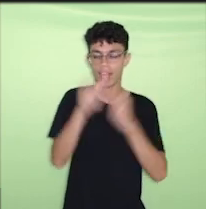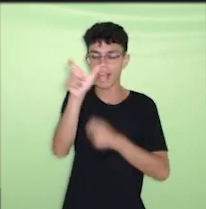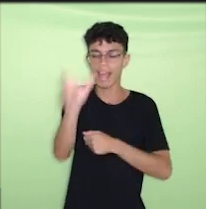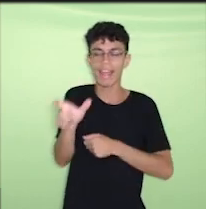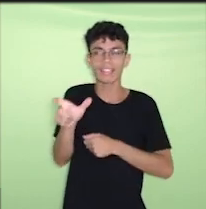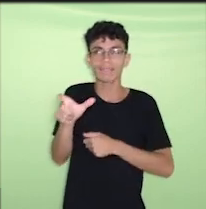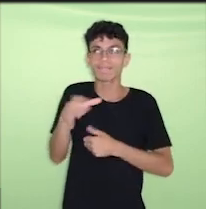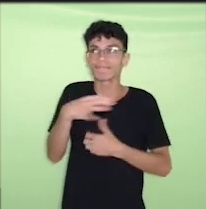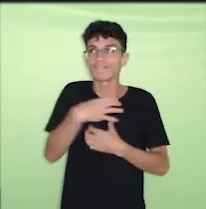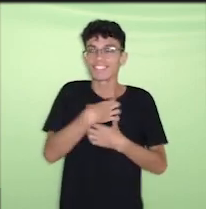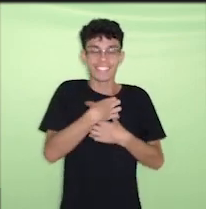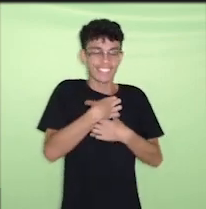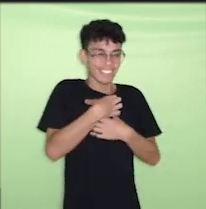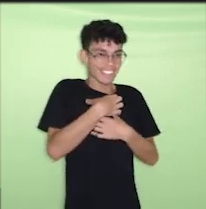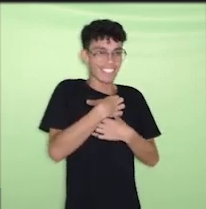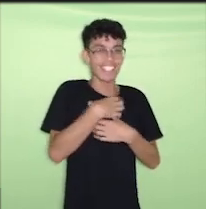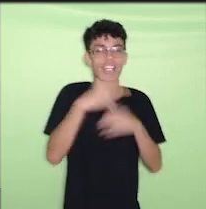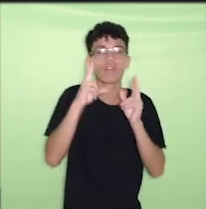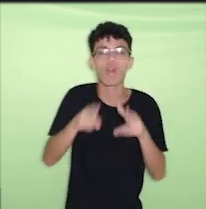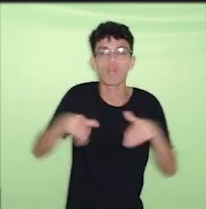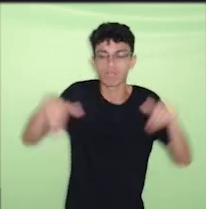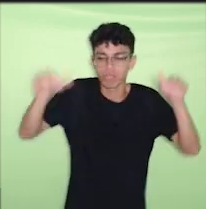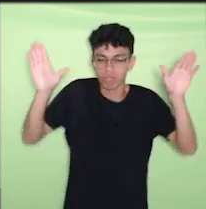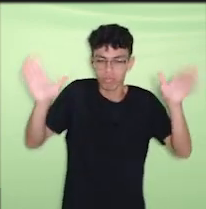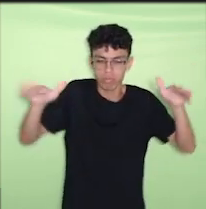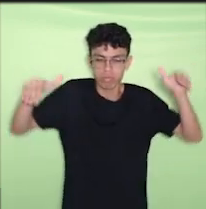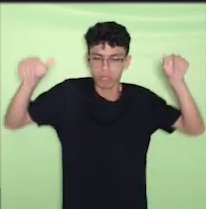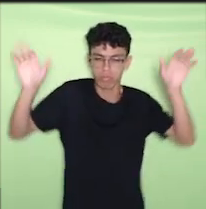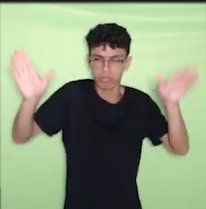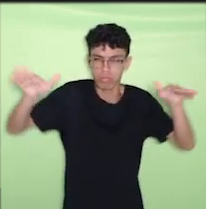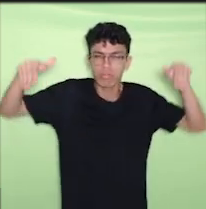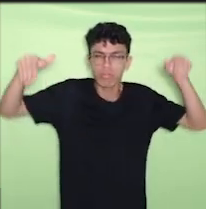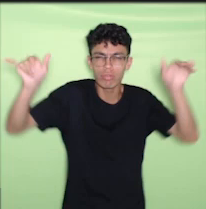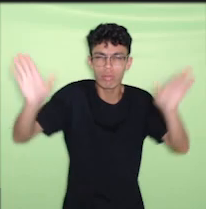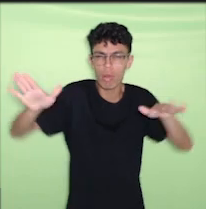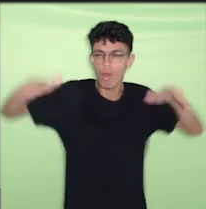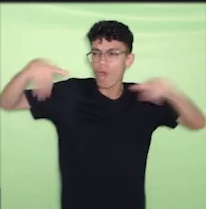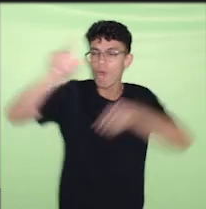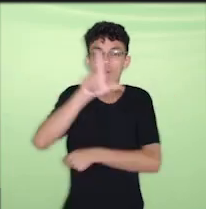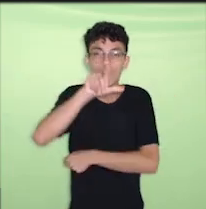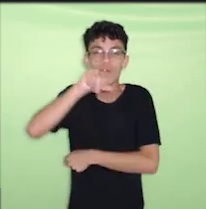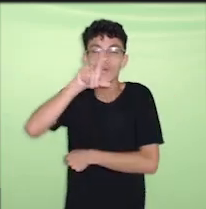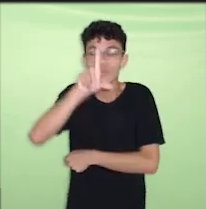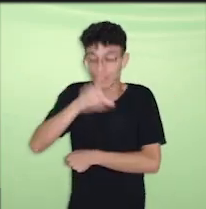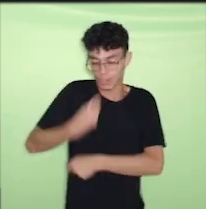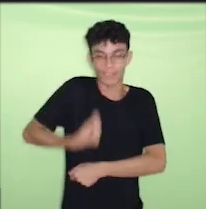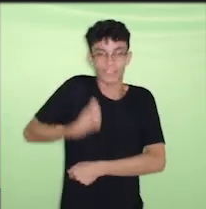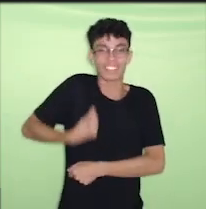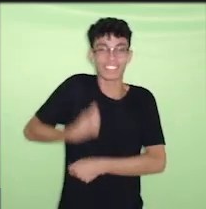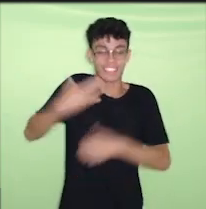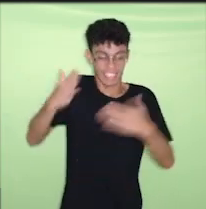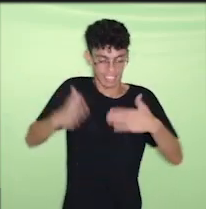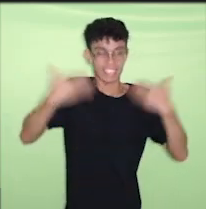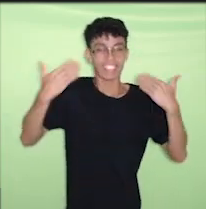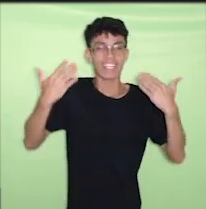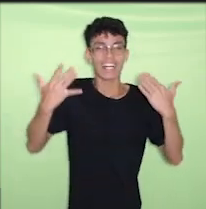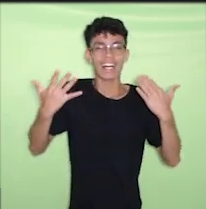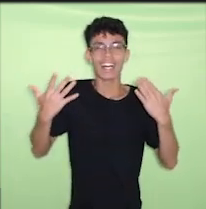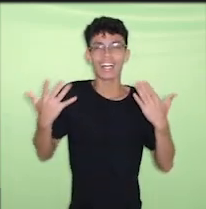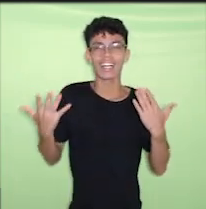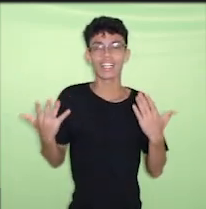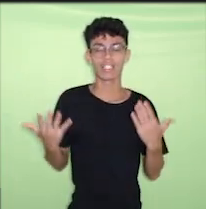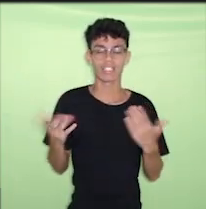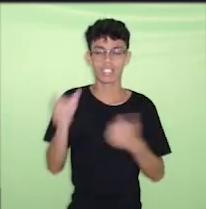Ele se sentiu assim, como se ele fosse um pássaro muito grande, muito contente, vivo. E lá